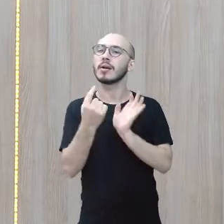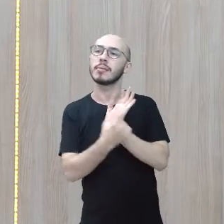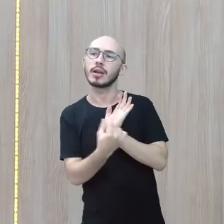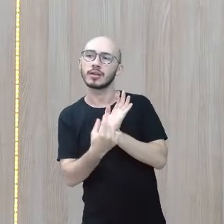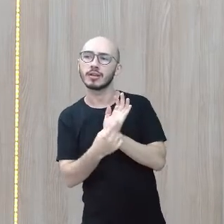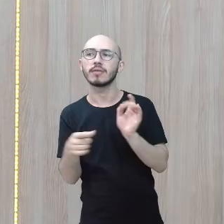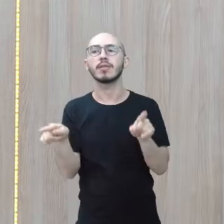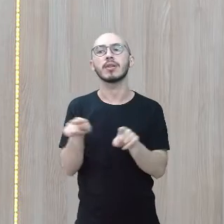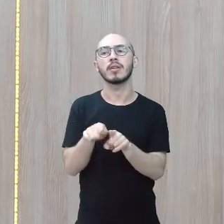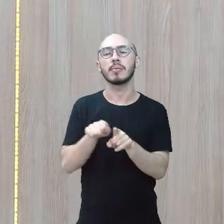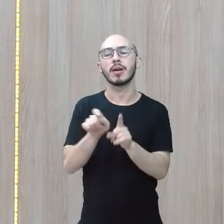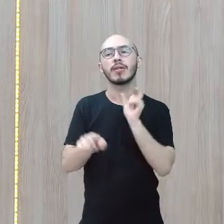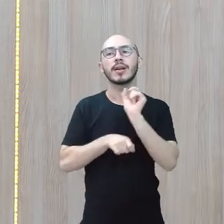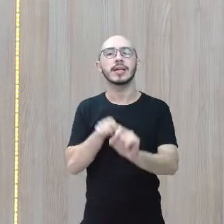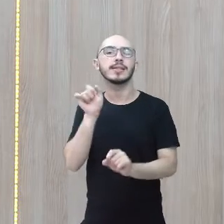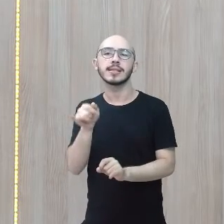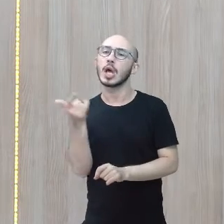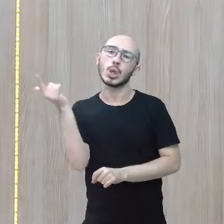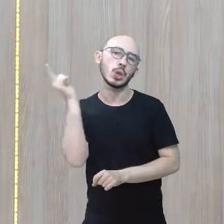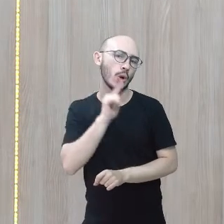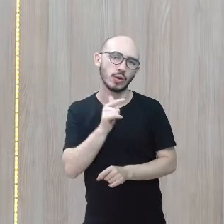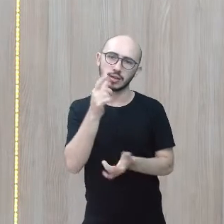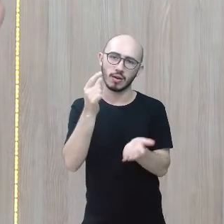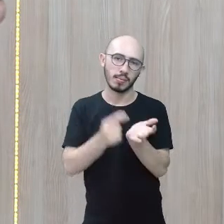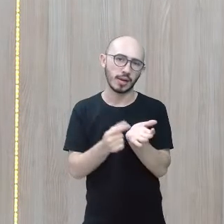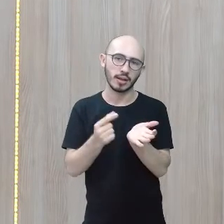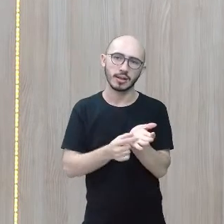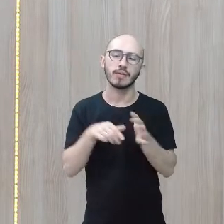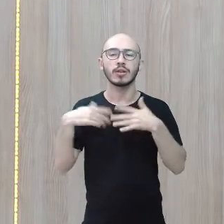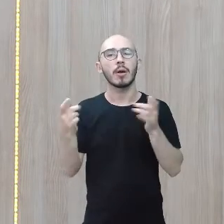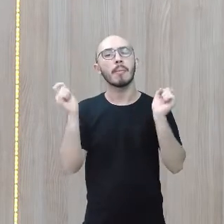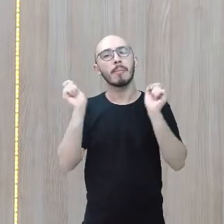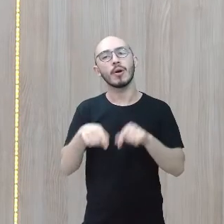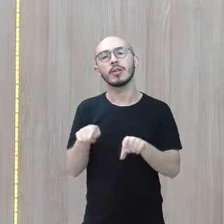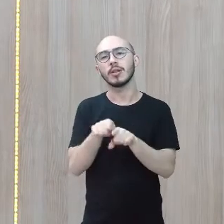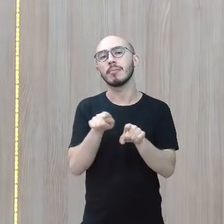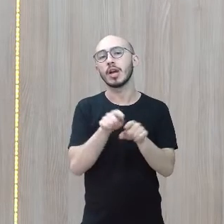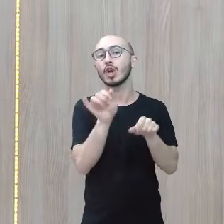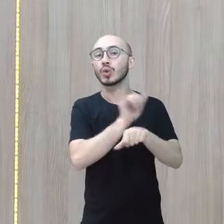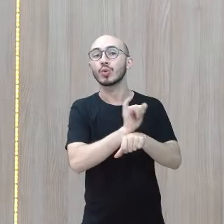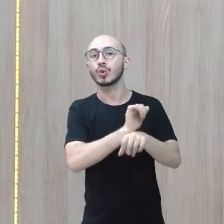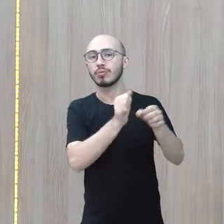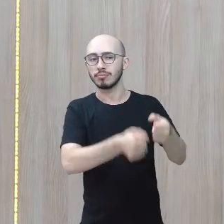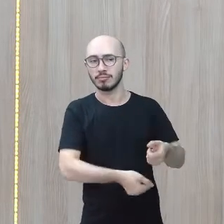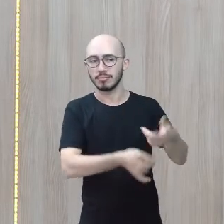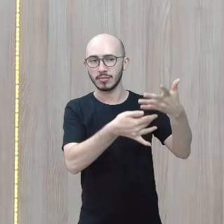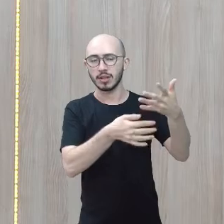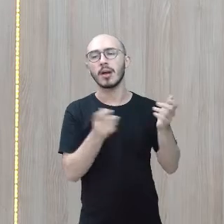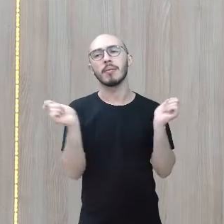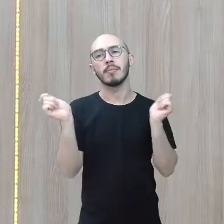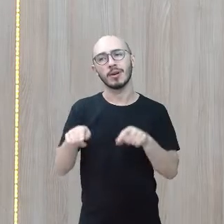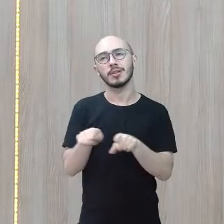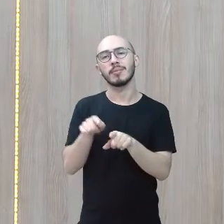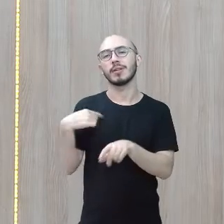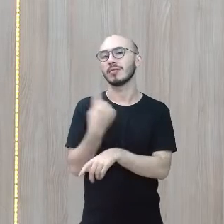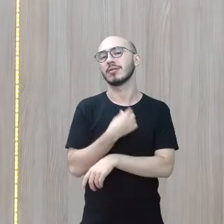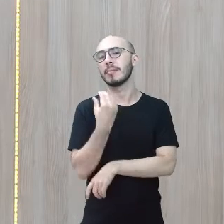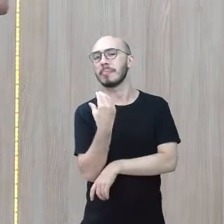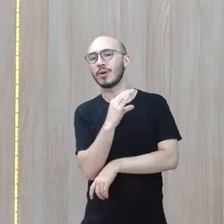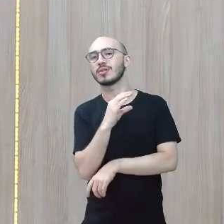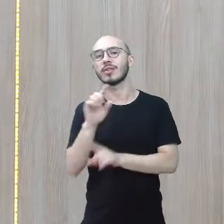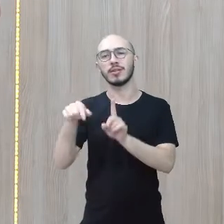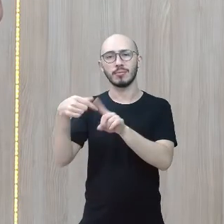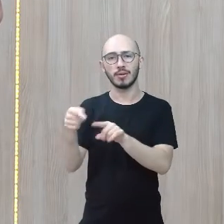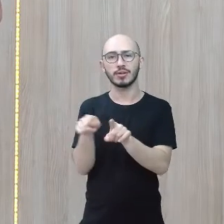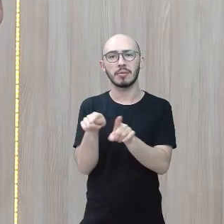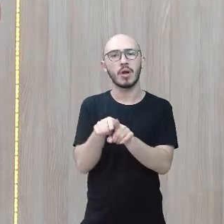aplicativo e caso você não consiga fazer ainda no aplicativo, você pode deixar lá no YouTube pelo vídeo que a gente vai publicar e também